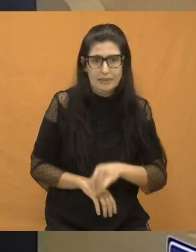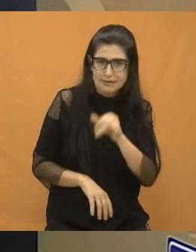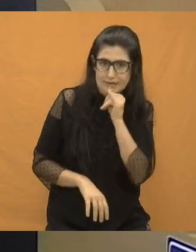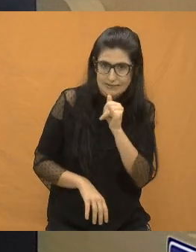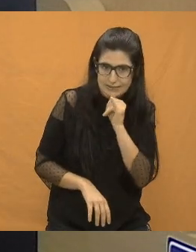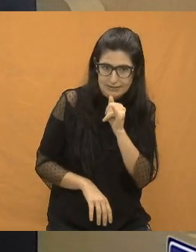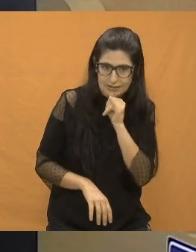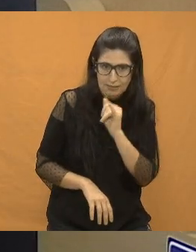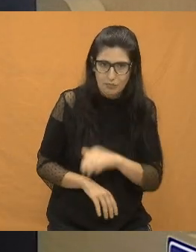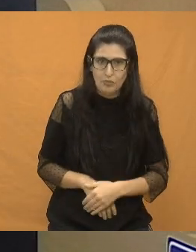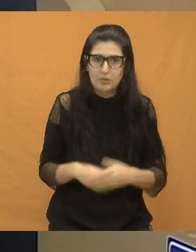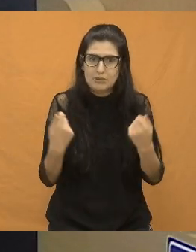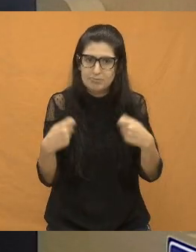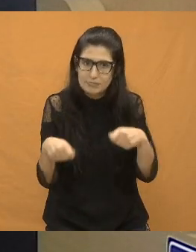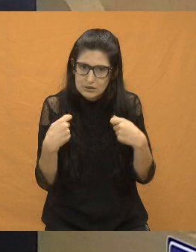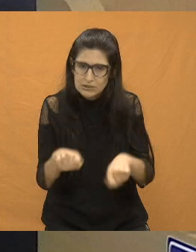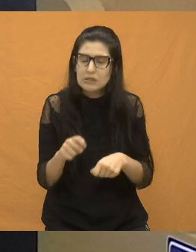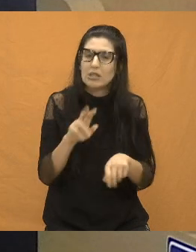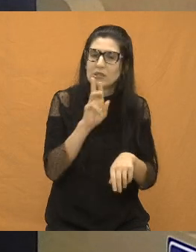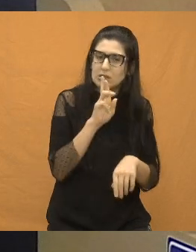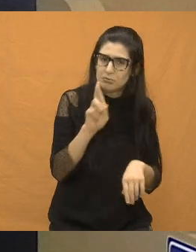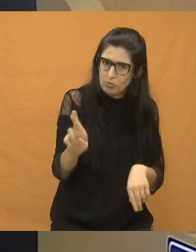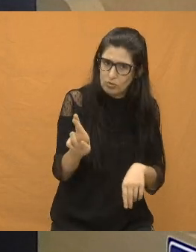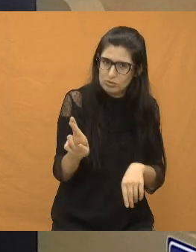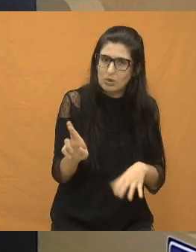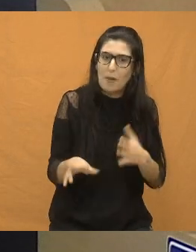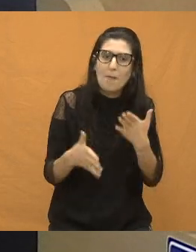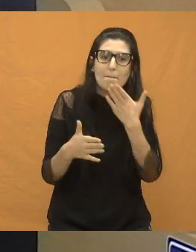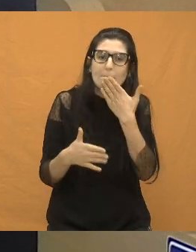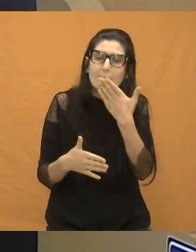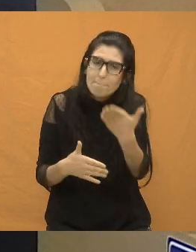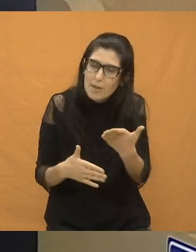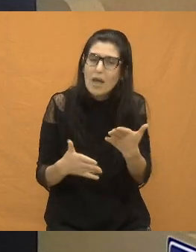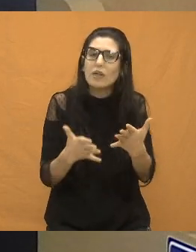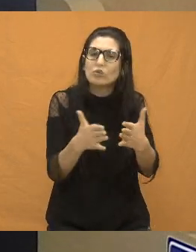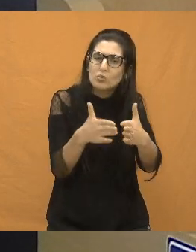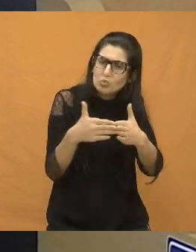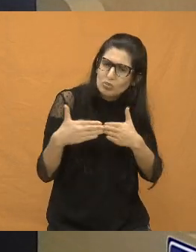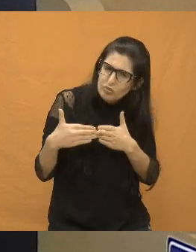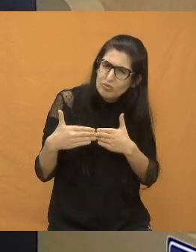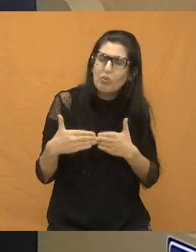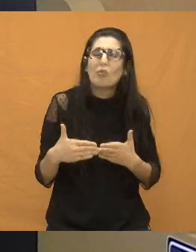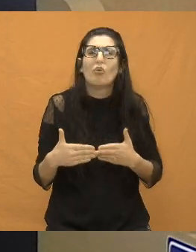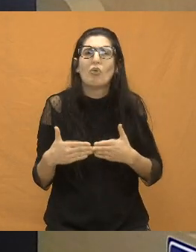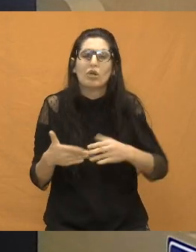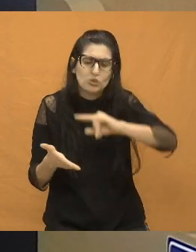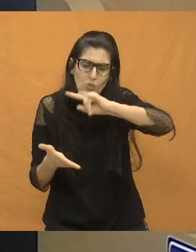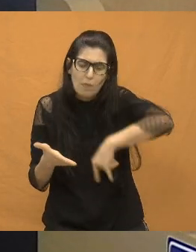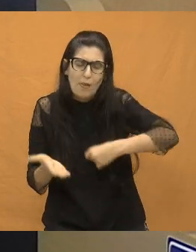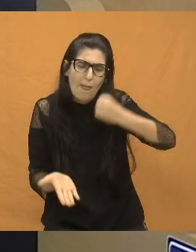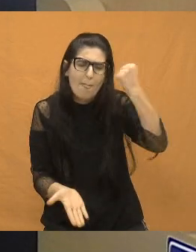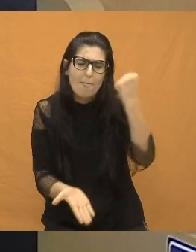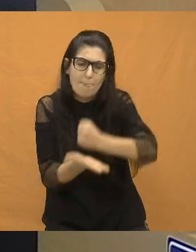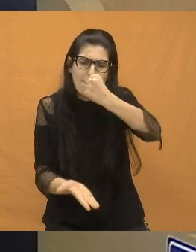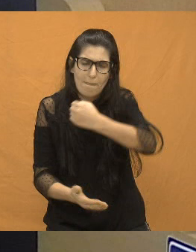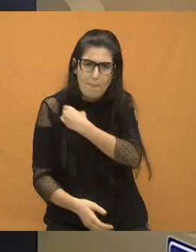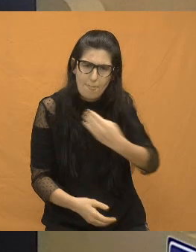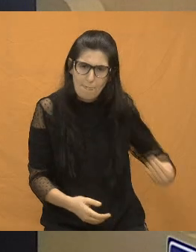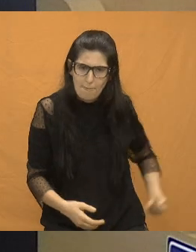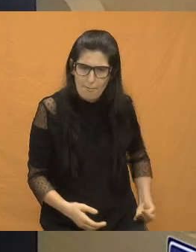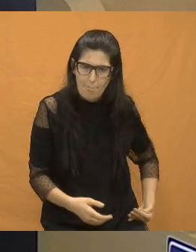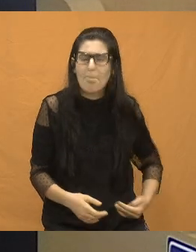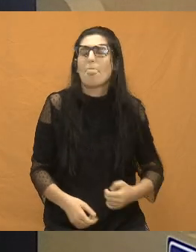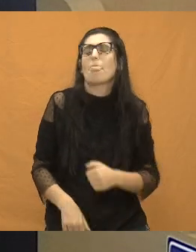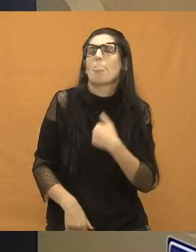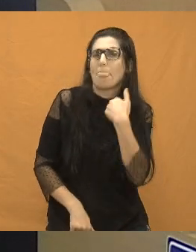tiverem essa necessidade de resposta, solicito gentilmente, ou vocês protocolem junto com o Secretaria de Governo esse pedido, e acho